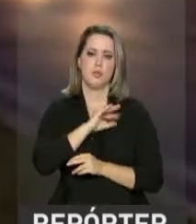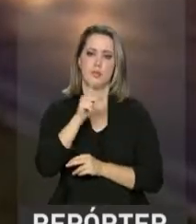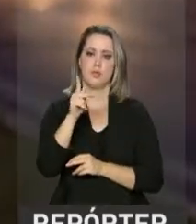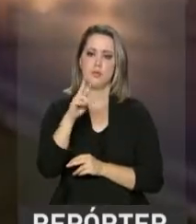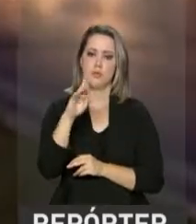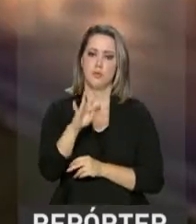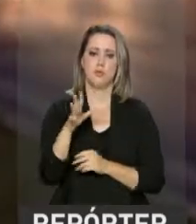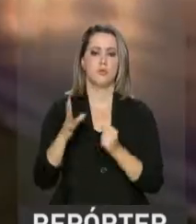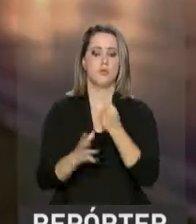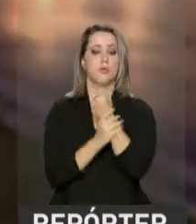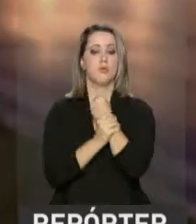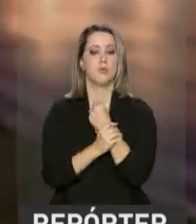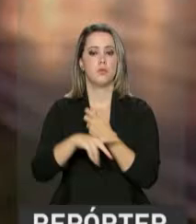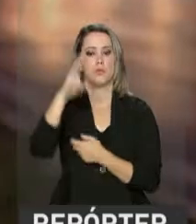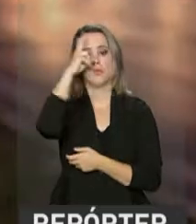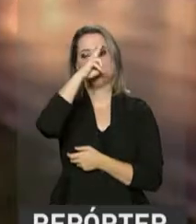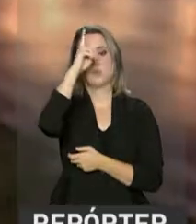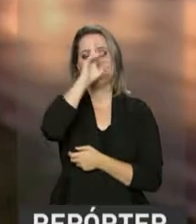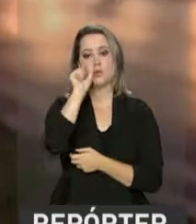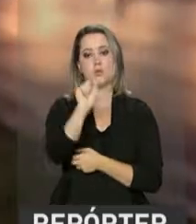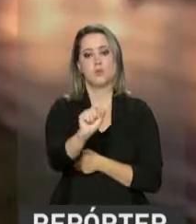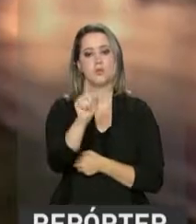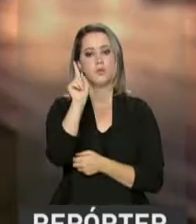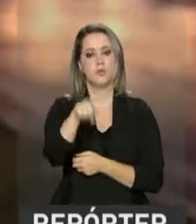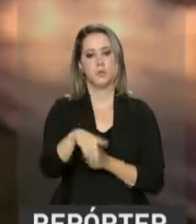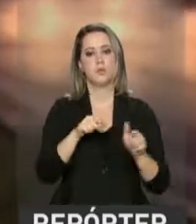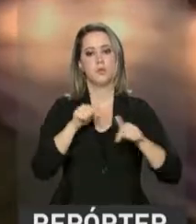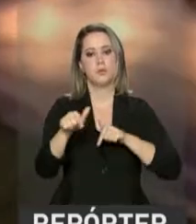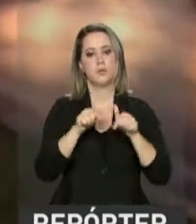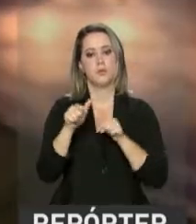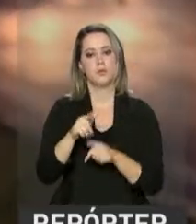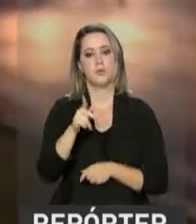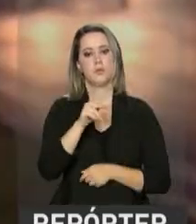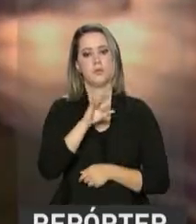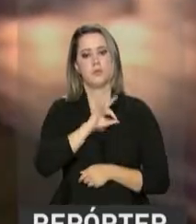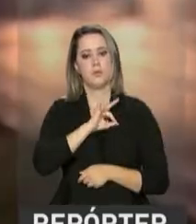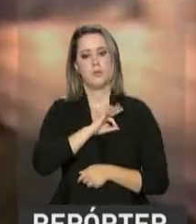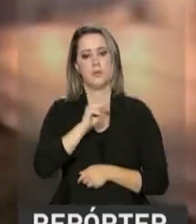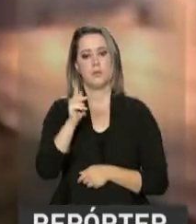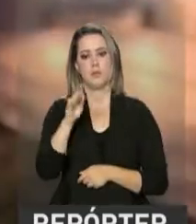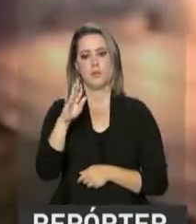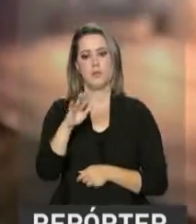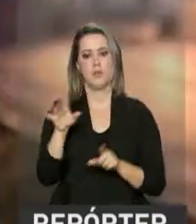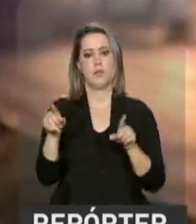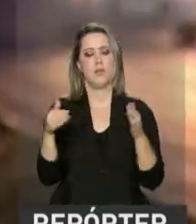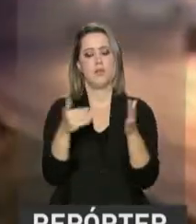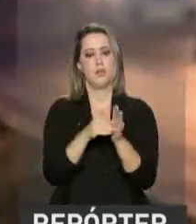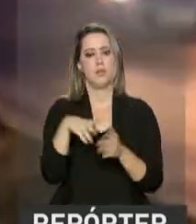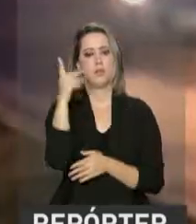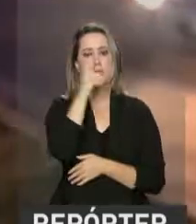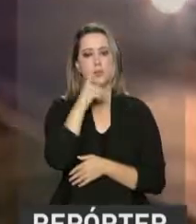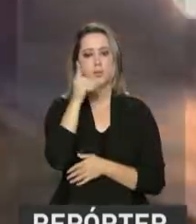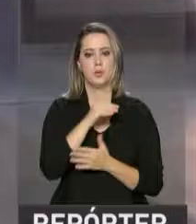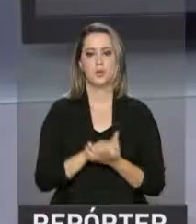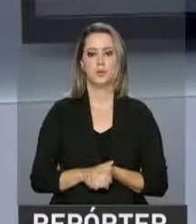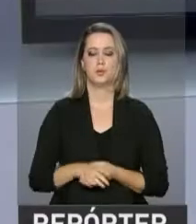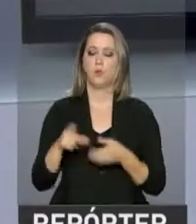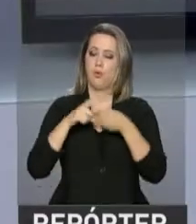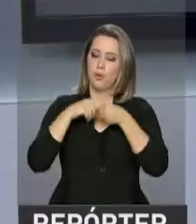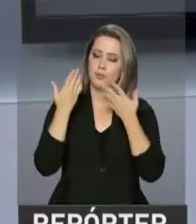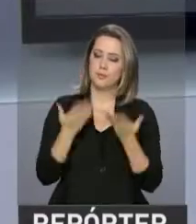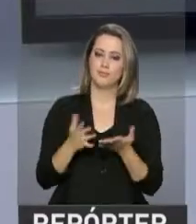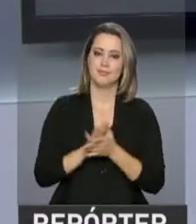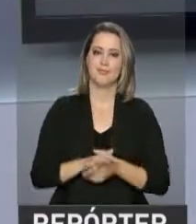segura lembrando roberto que a operação da prf vai até domingo foto com você no estúdio aberto